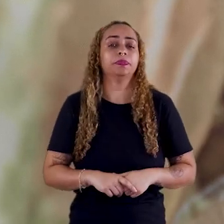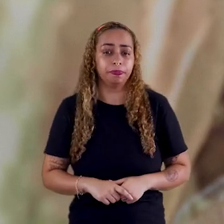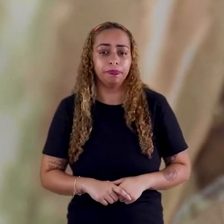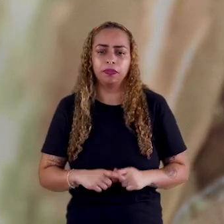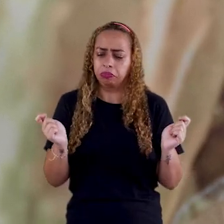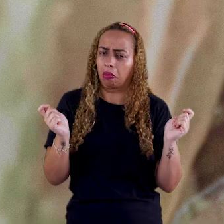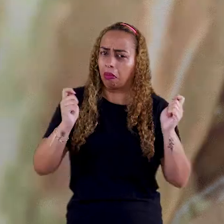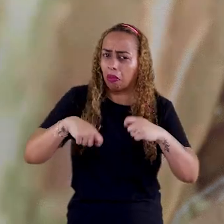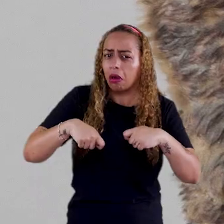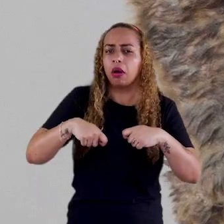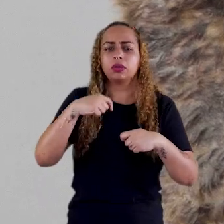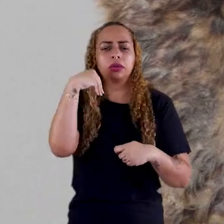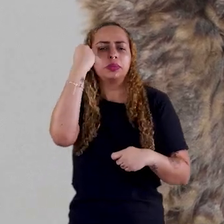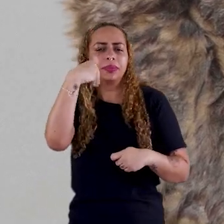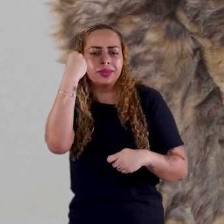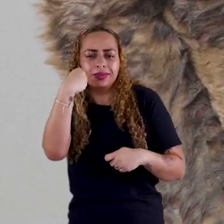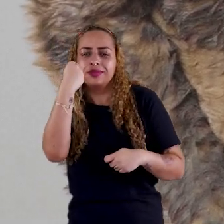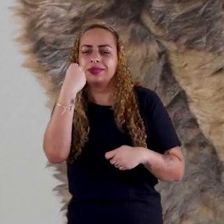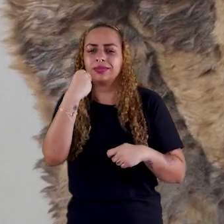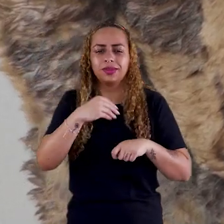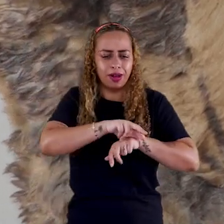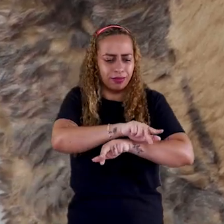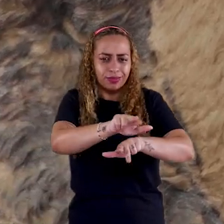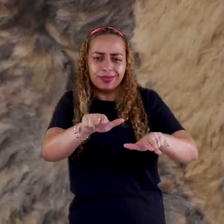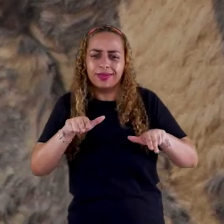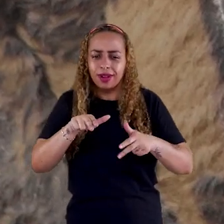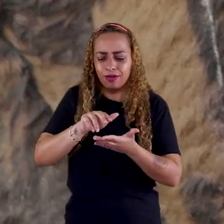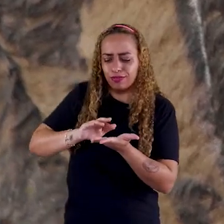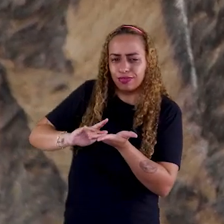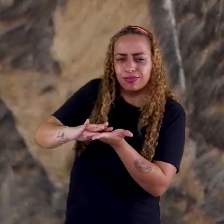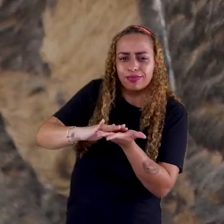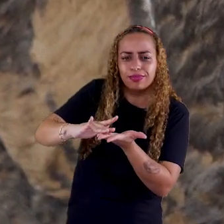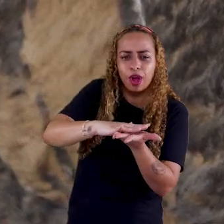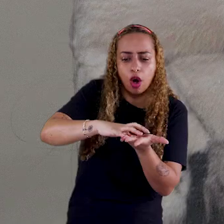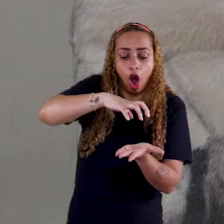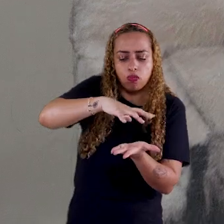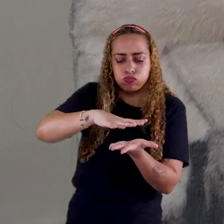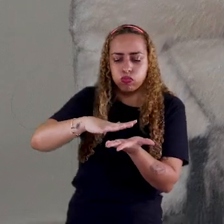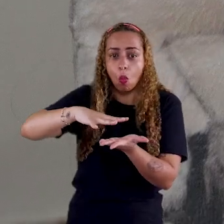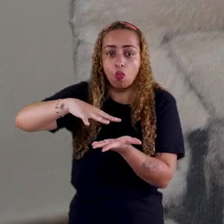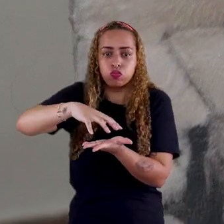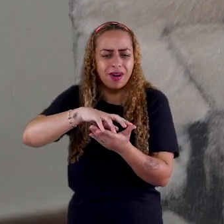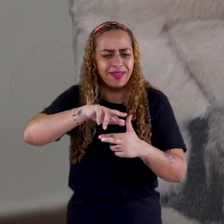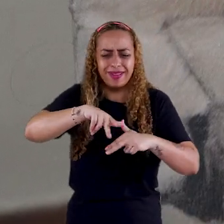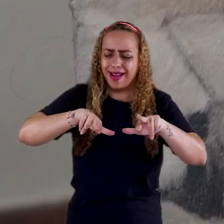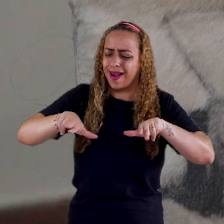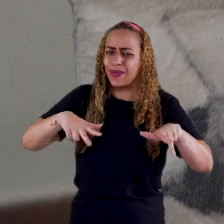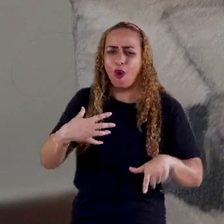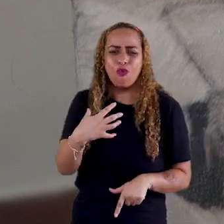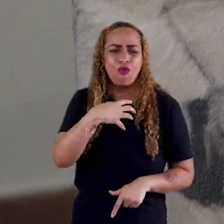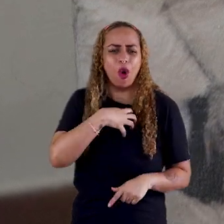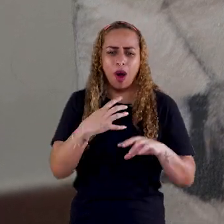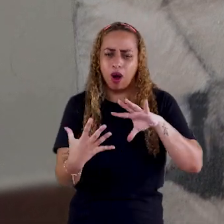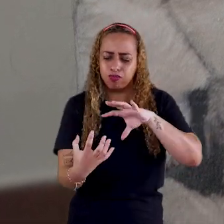que possibilitam a criação de muitas texturas no trabalho, muitas formas, muitos